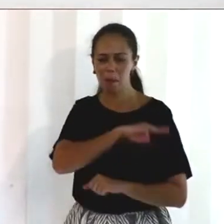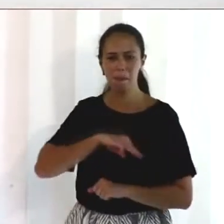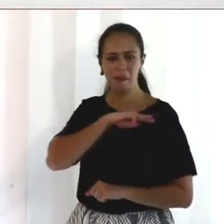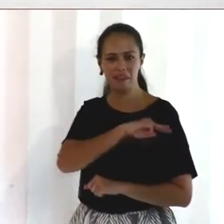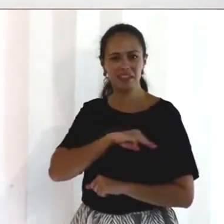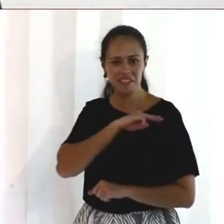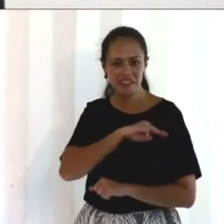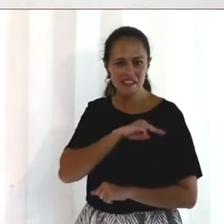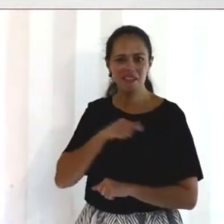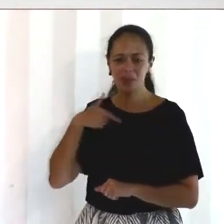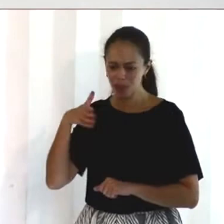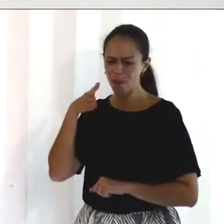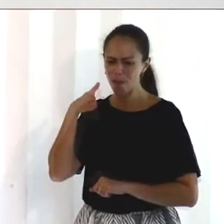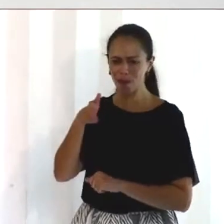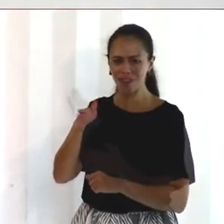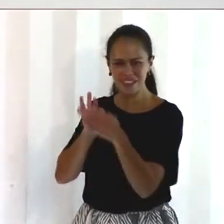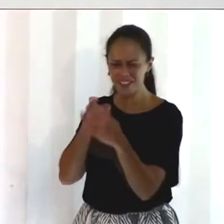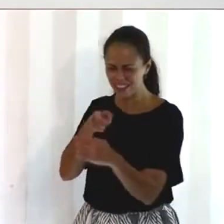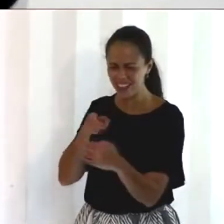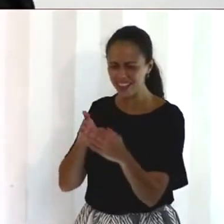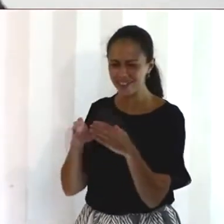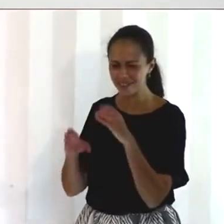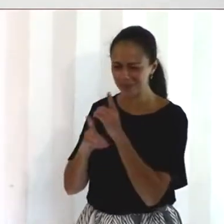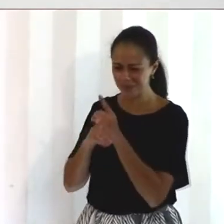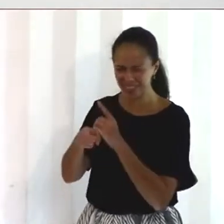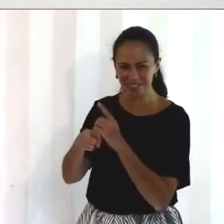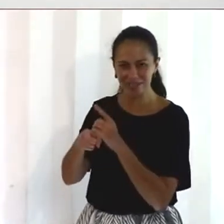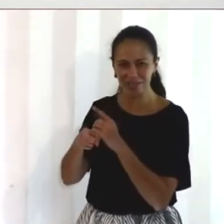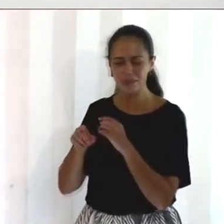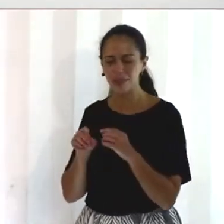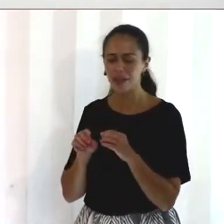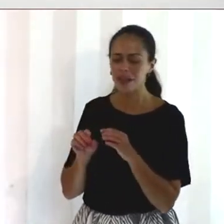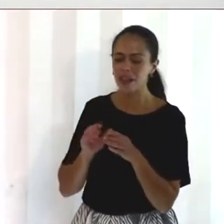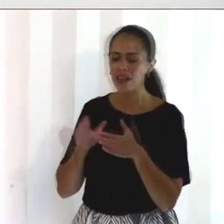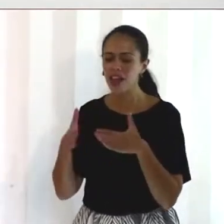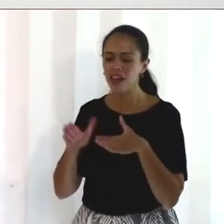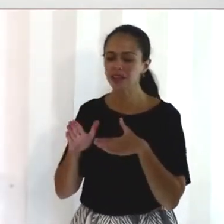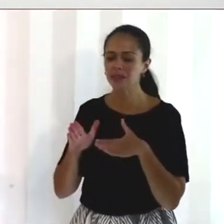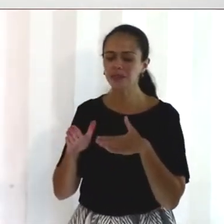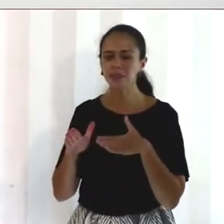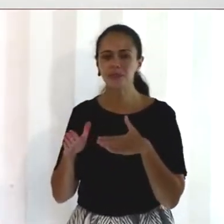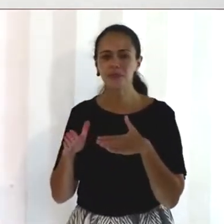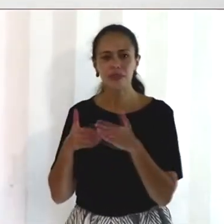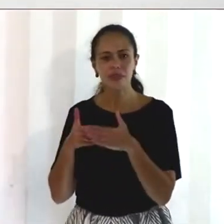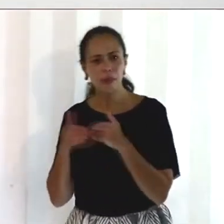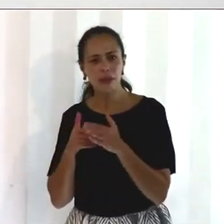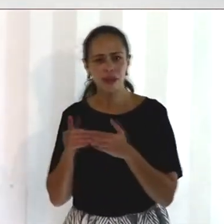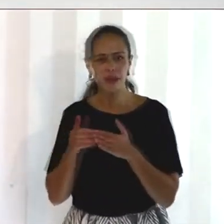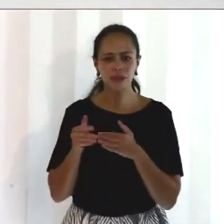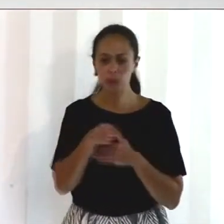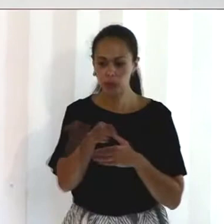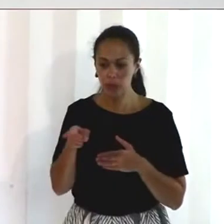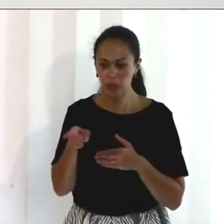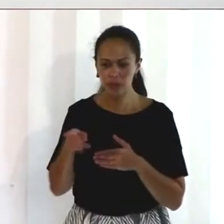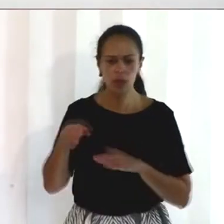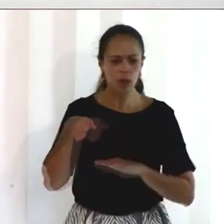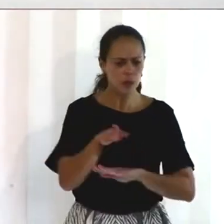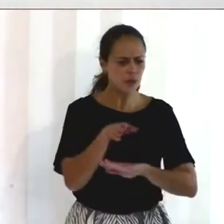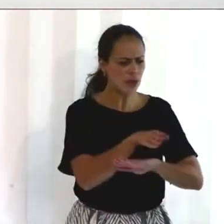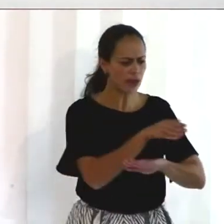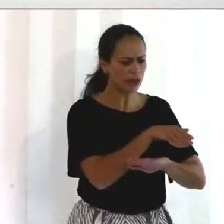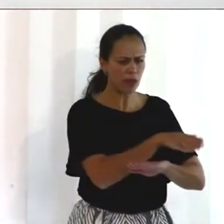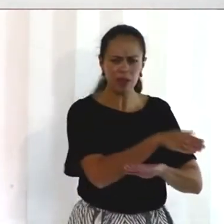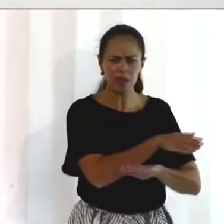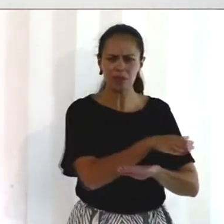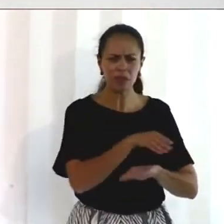Jesus. Eles iam para os cantos mais distantes, assim, do oeste, sudoeste do Paraná. Eu me lembro, inclusive, de uma das canções que